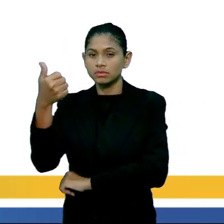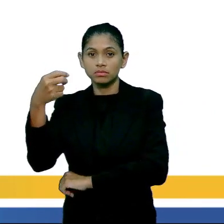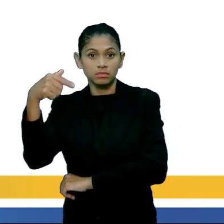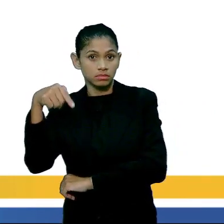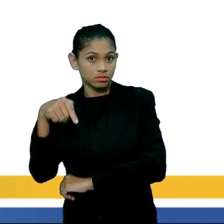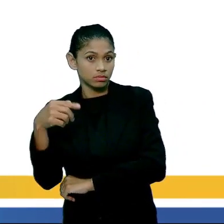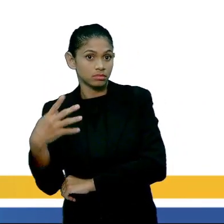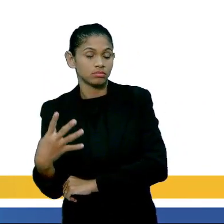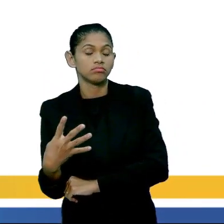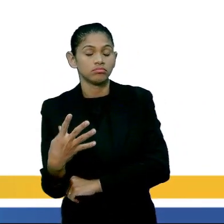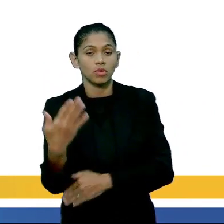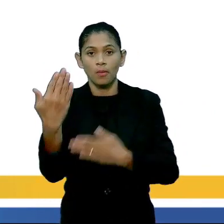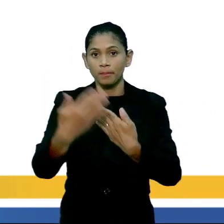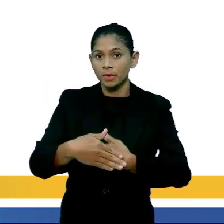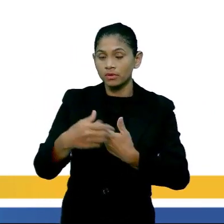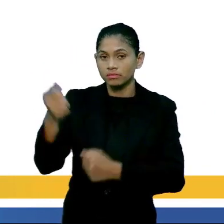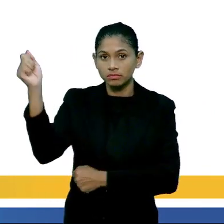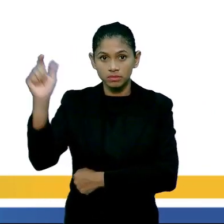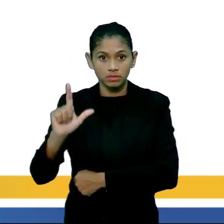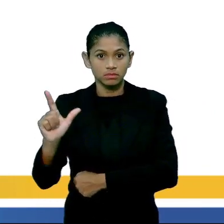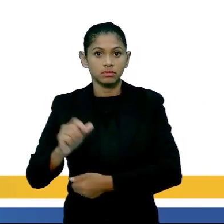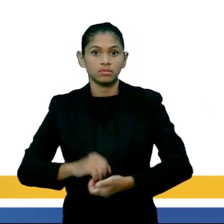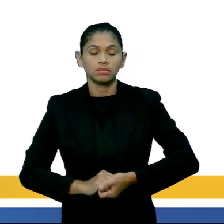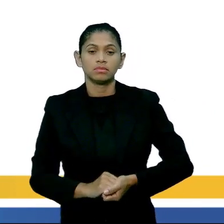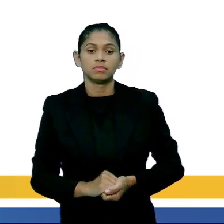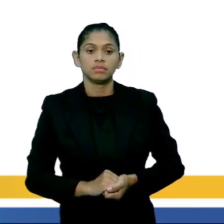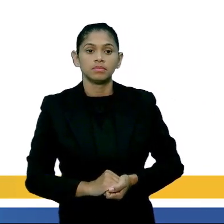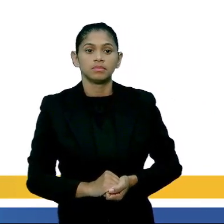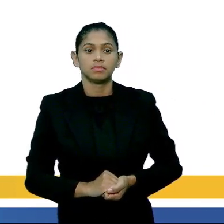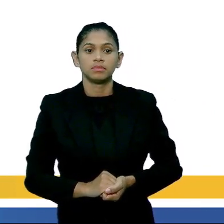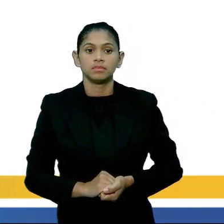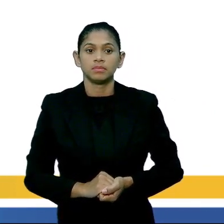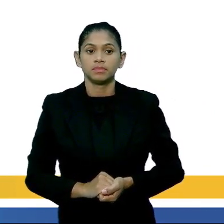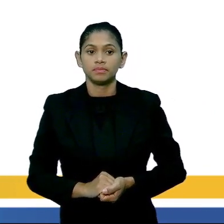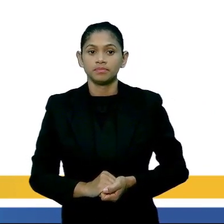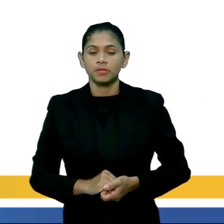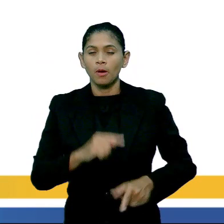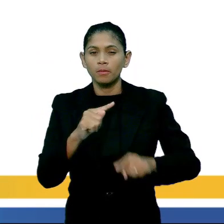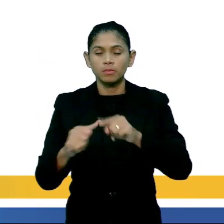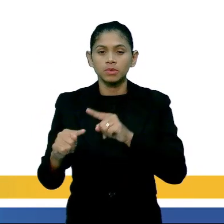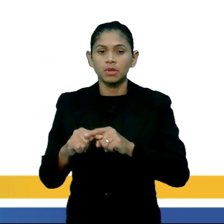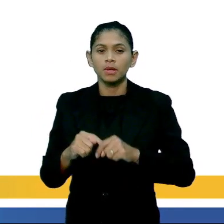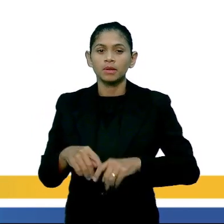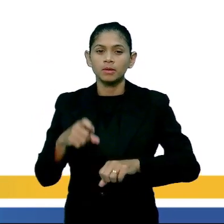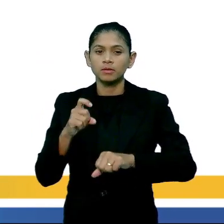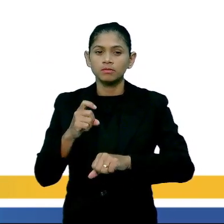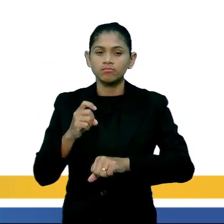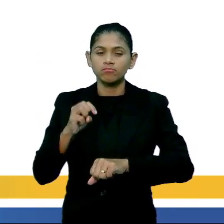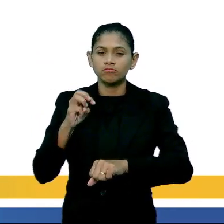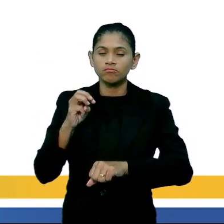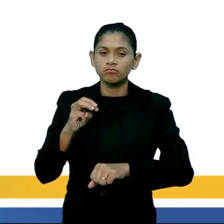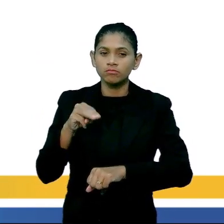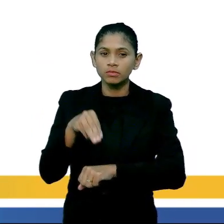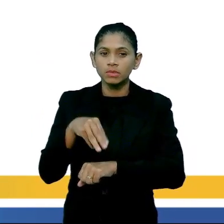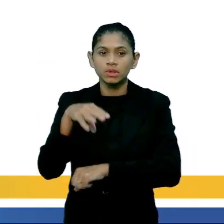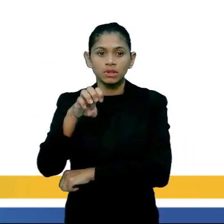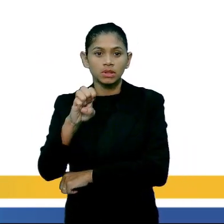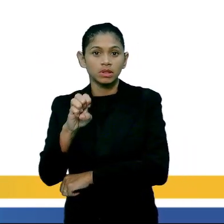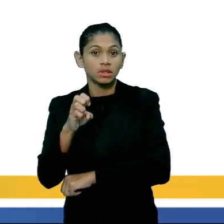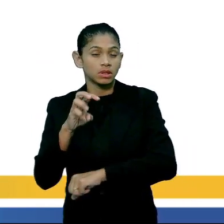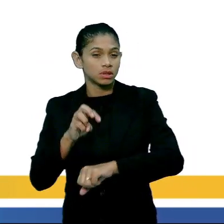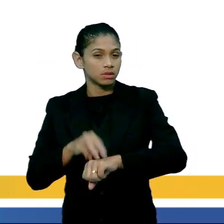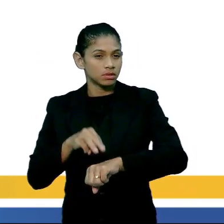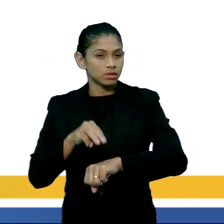segundo dia prova azul. Vamos lá. Peças metálicas de aeronaves abandonadas em aeroportos